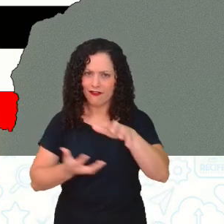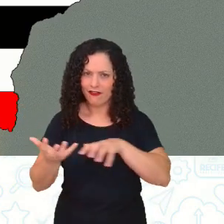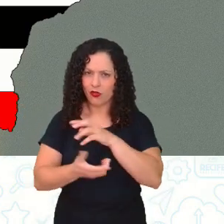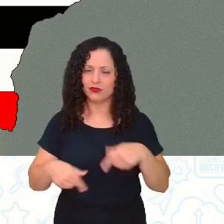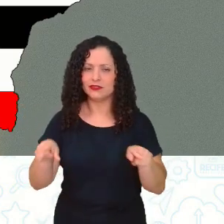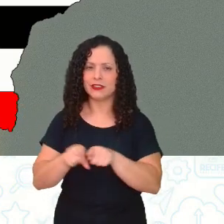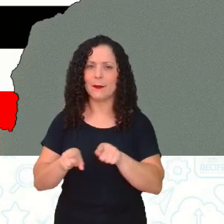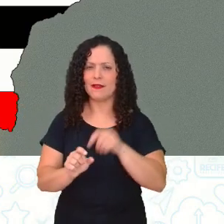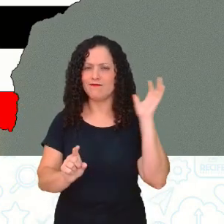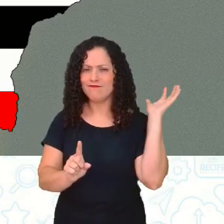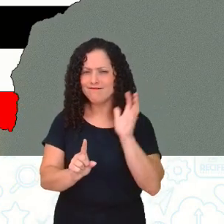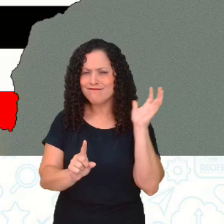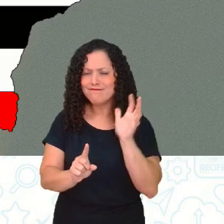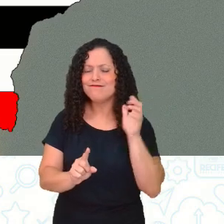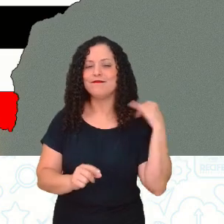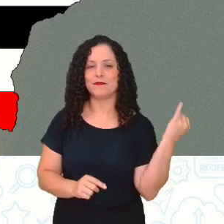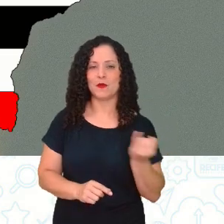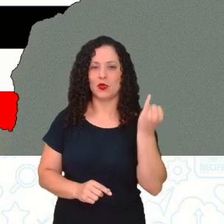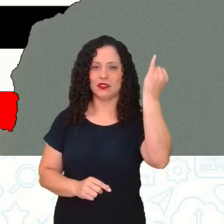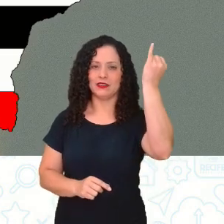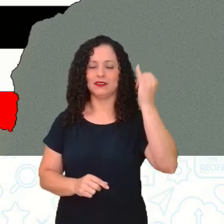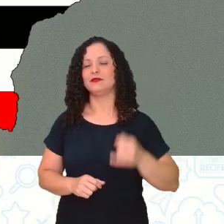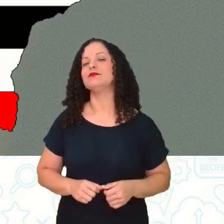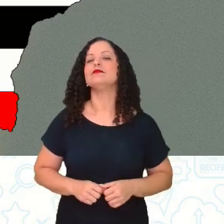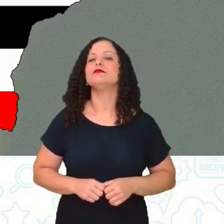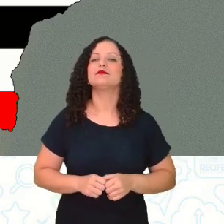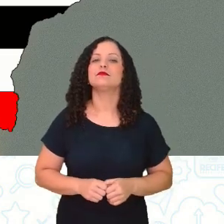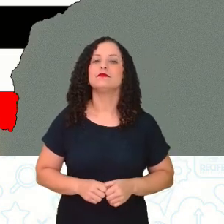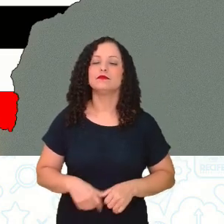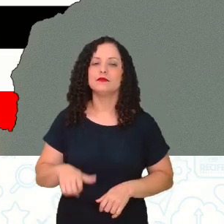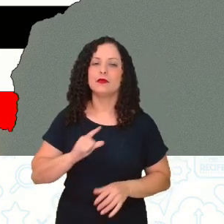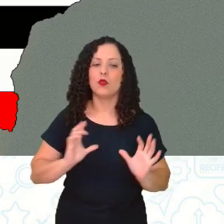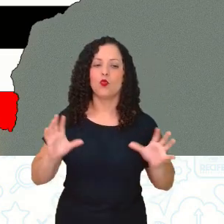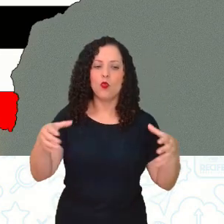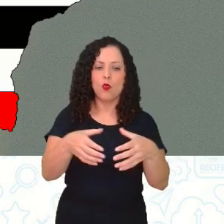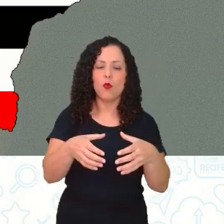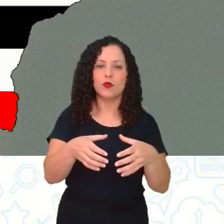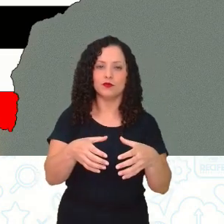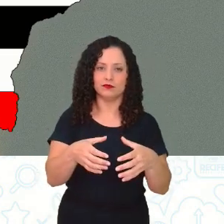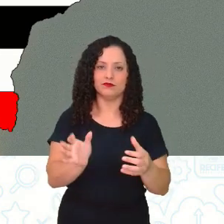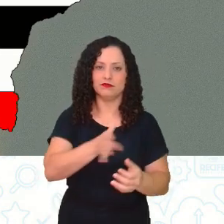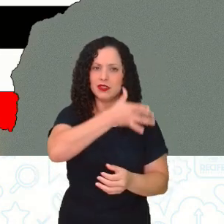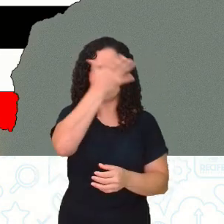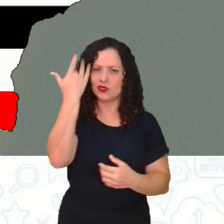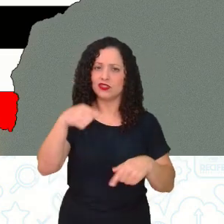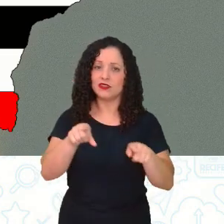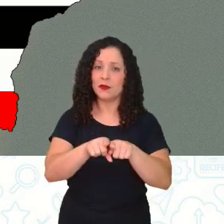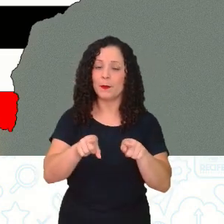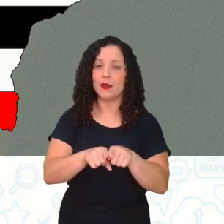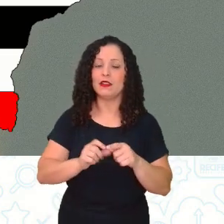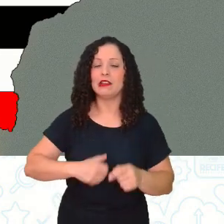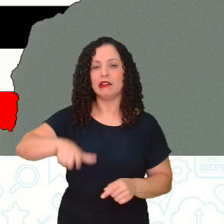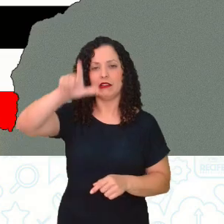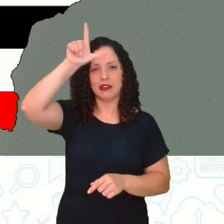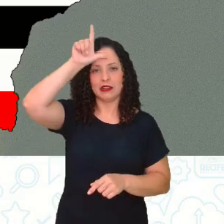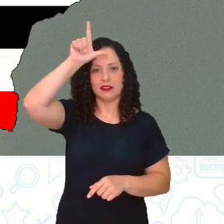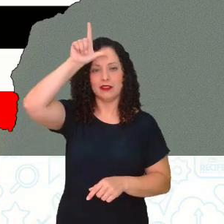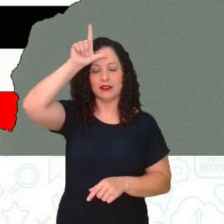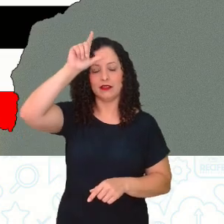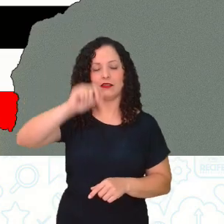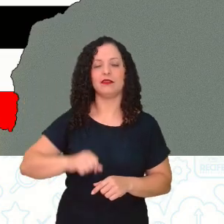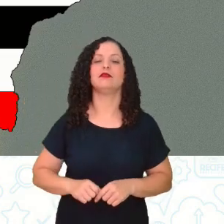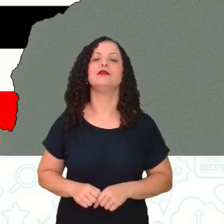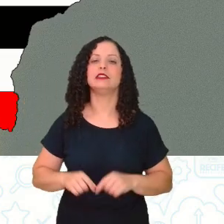importância. As camadas populares também aí conduziram, né, liderou esse movimento aí que